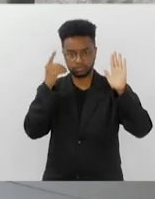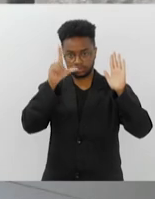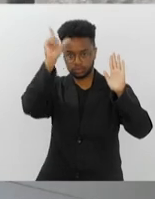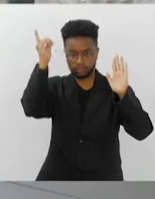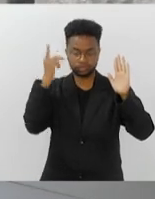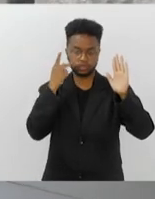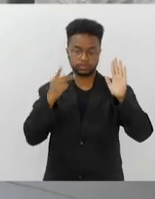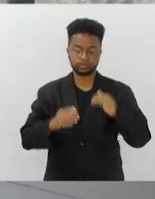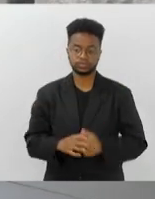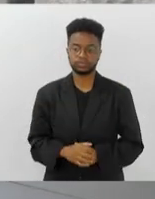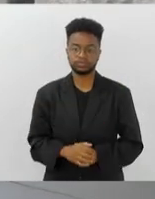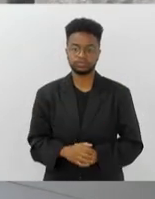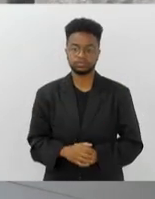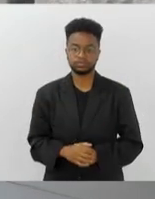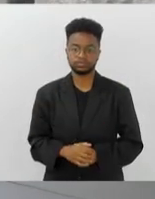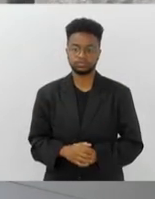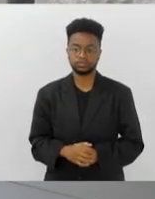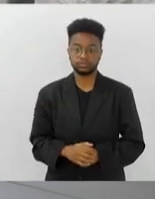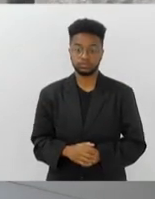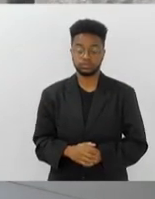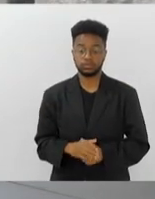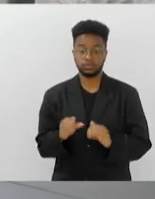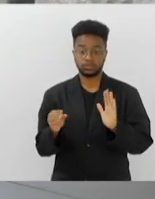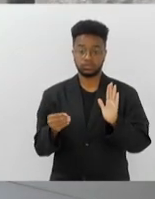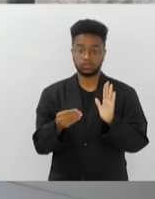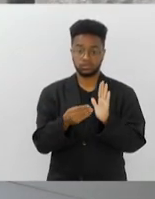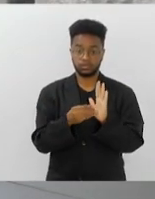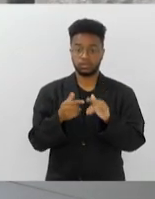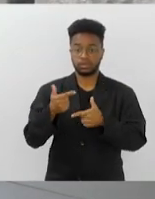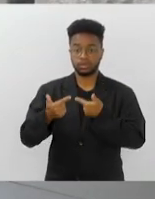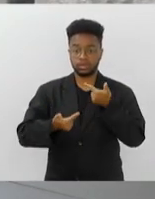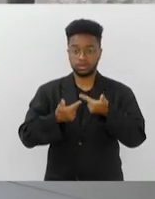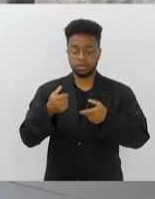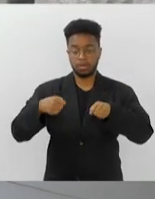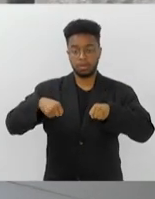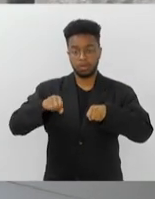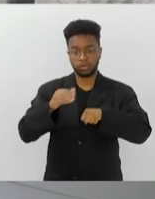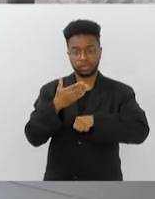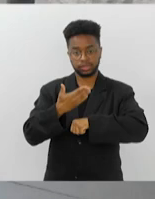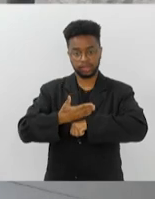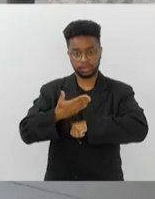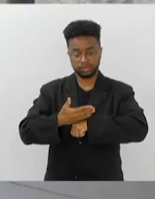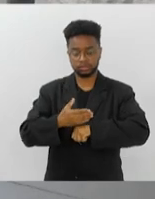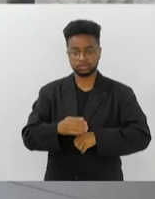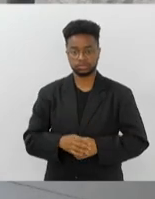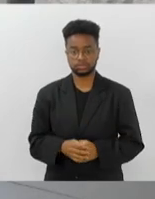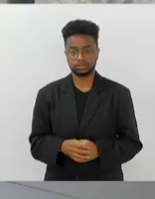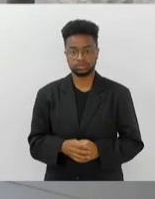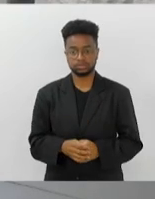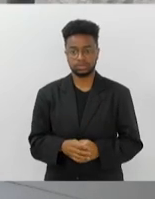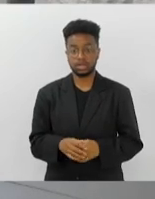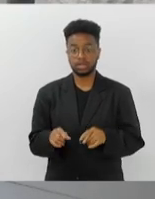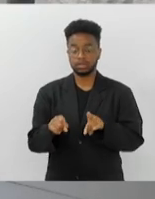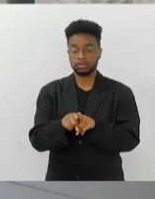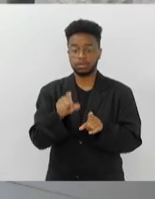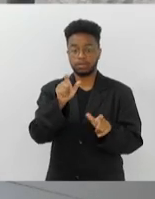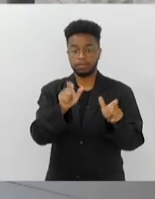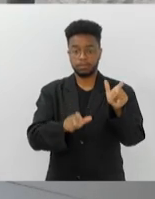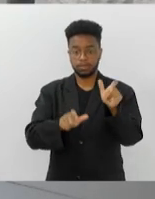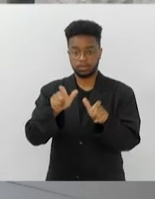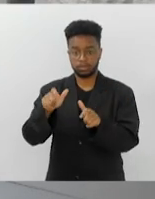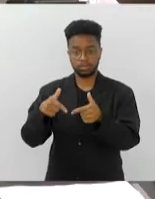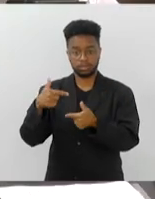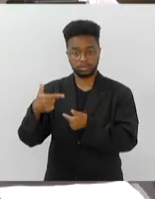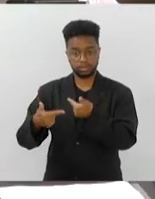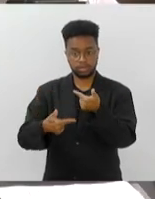discussão. Declara o serviço de mototáxi e os trabalhadores